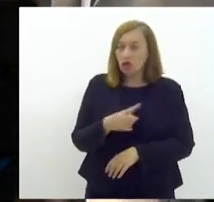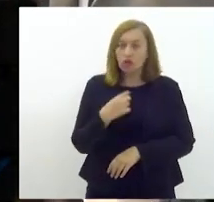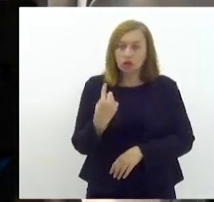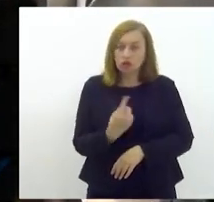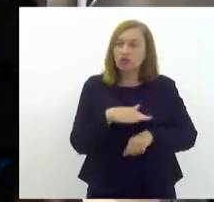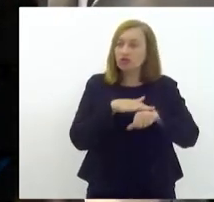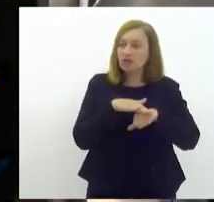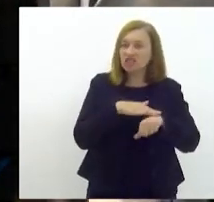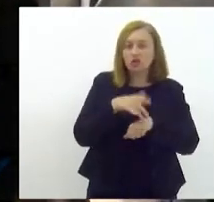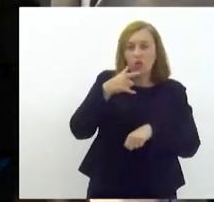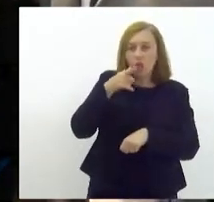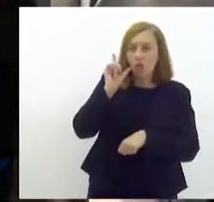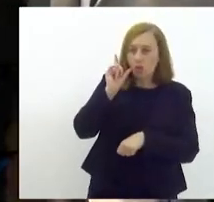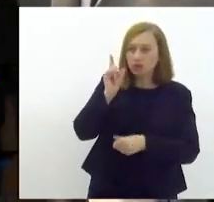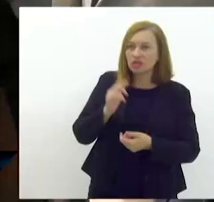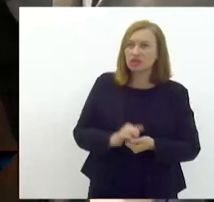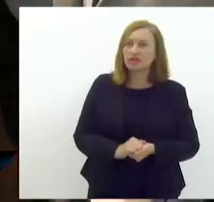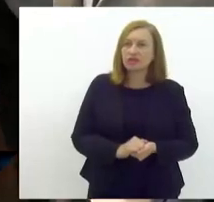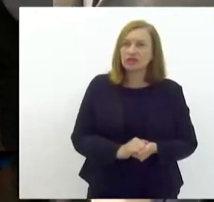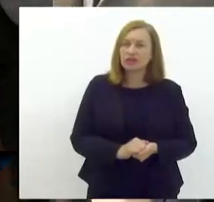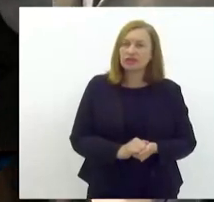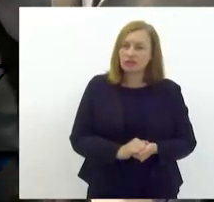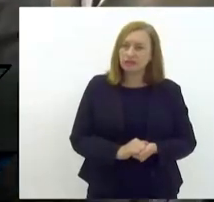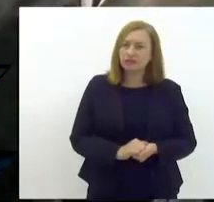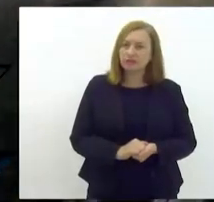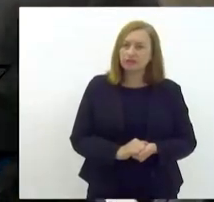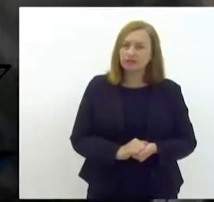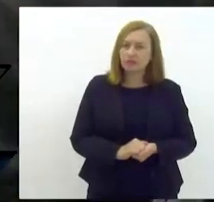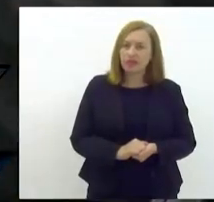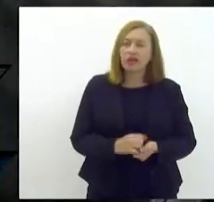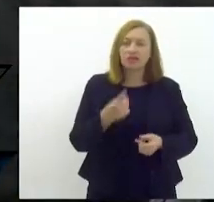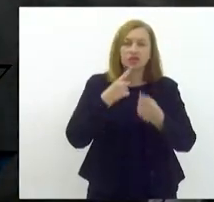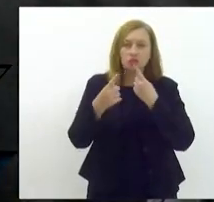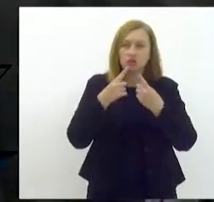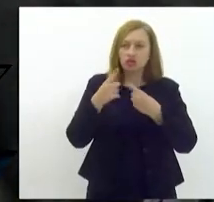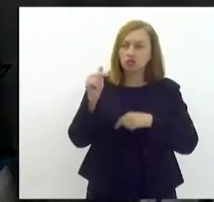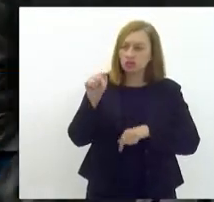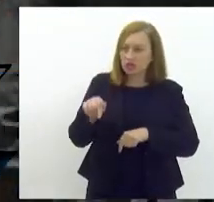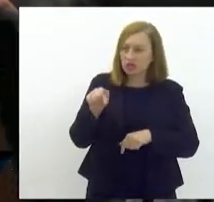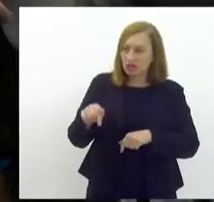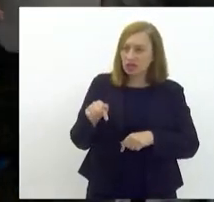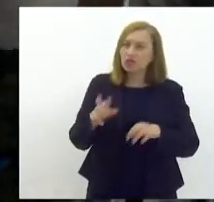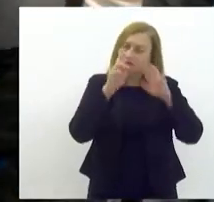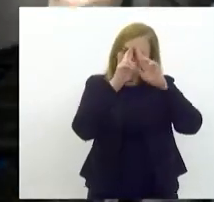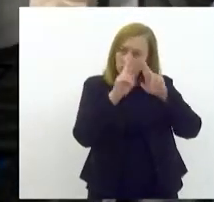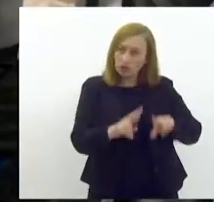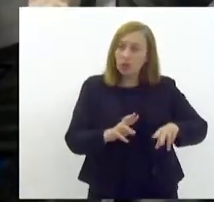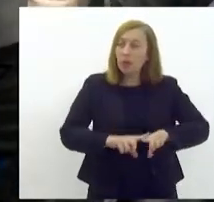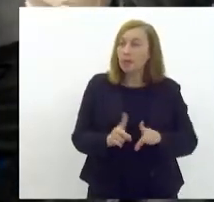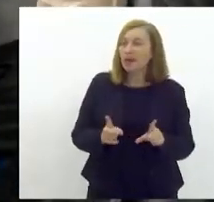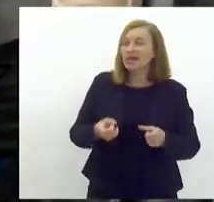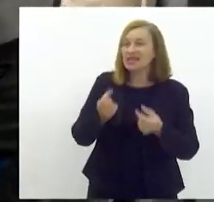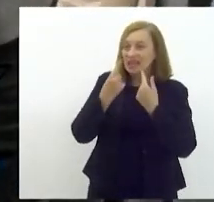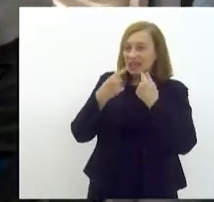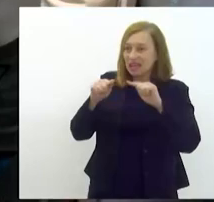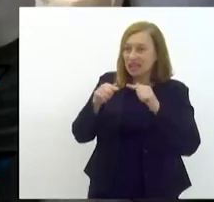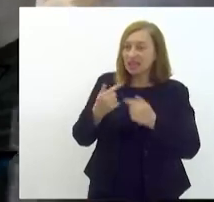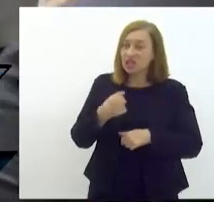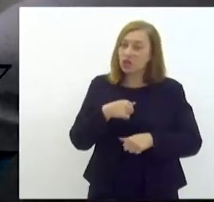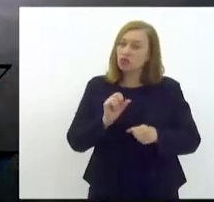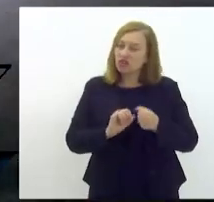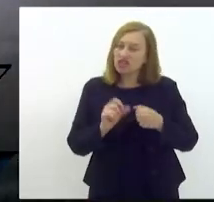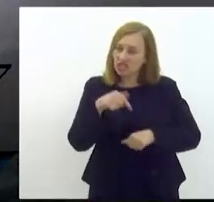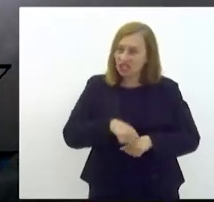estamos até conversando ontem sobre elevarmos os debates aqui nós respeitamos mas essa crítica que eu estou fazendo